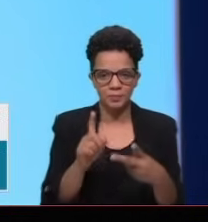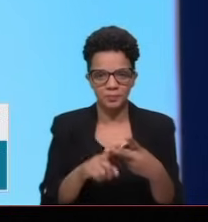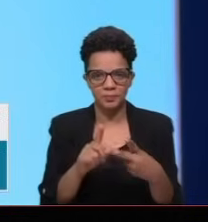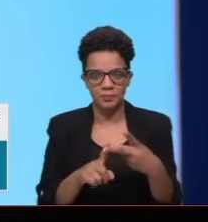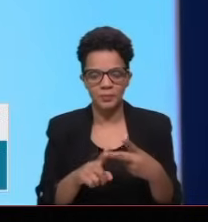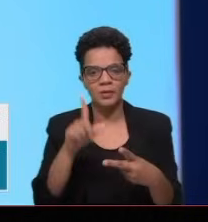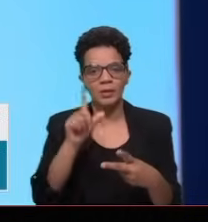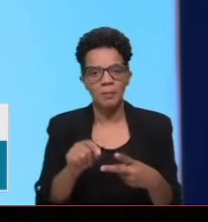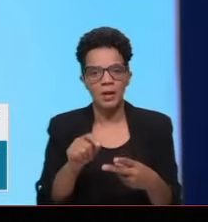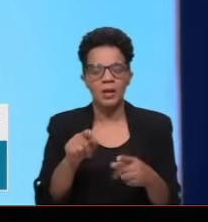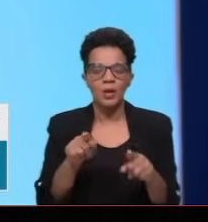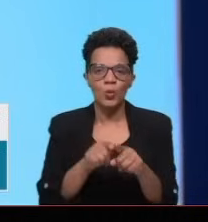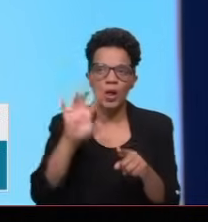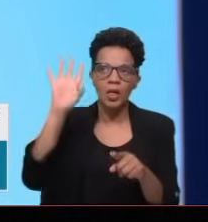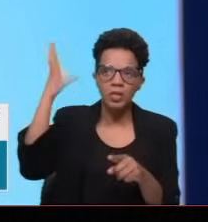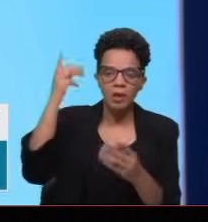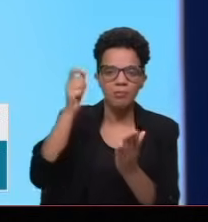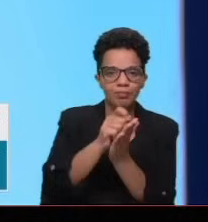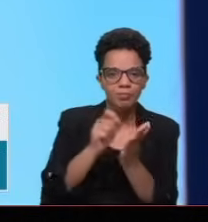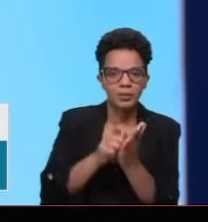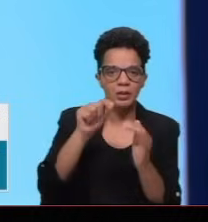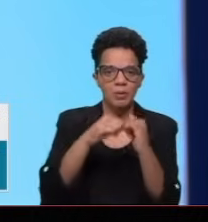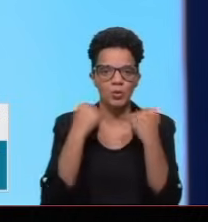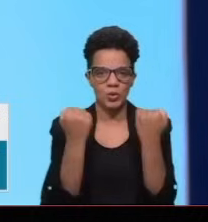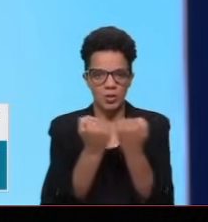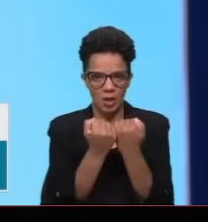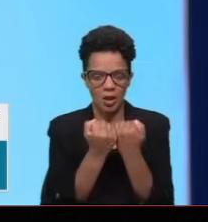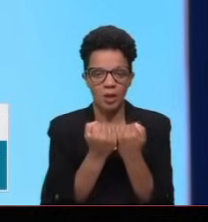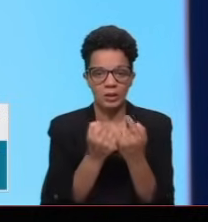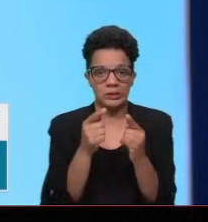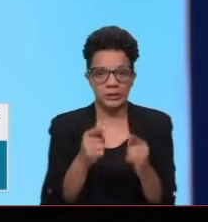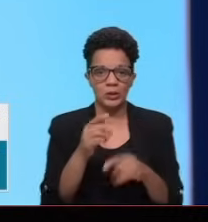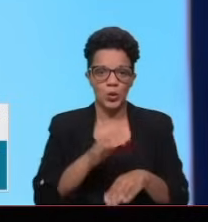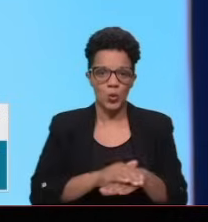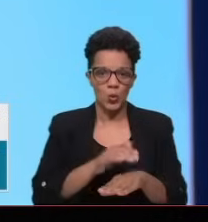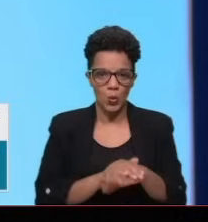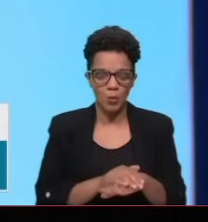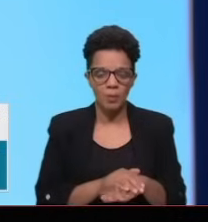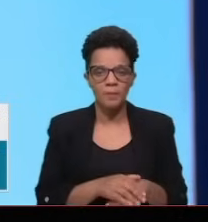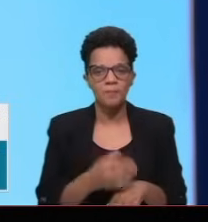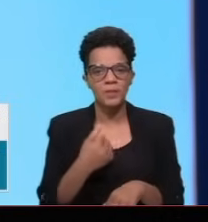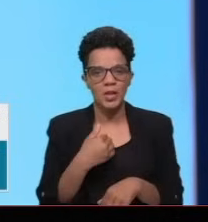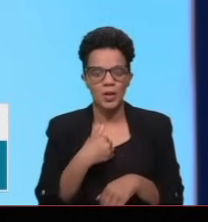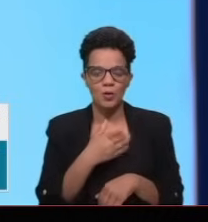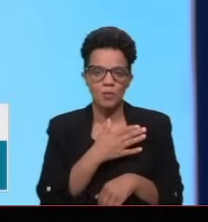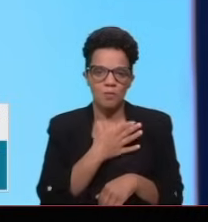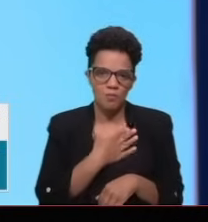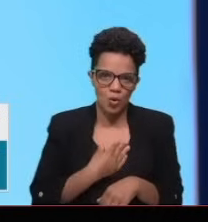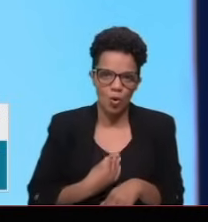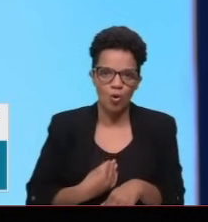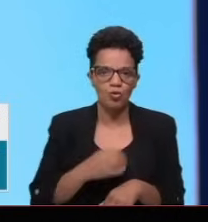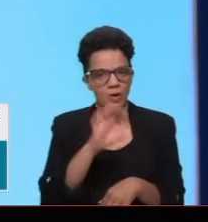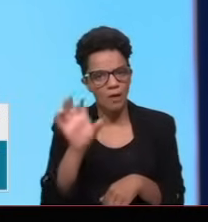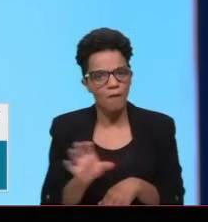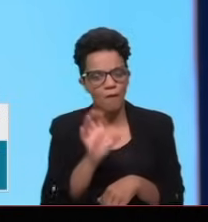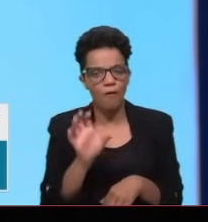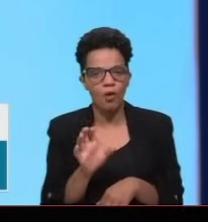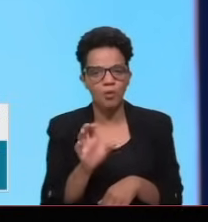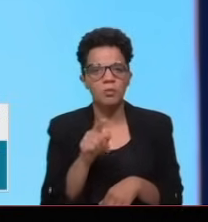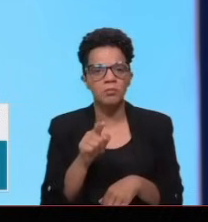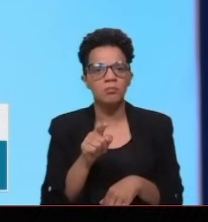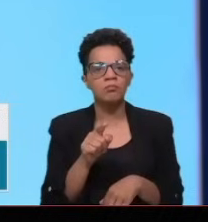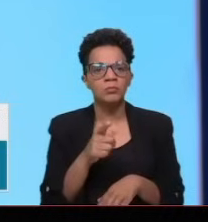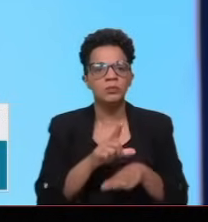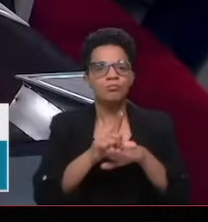de agenda de clima que é de agenda social também e desse ponto de vista eu tenho gostado de ver a forma como Francisco pa